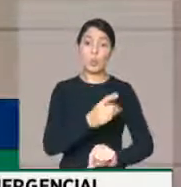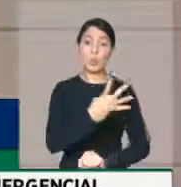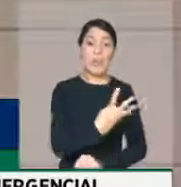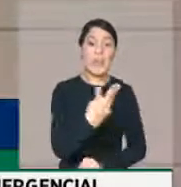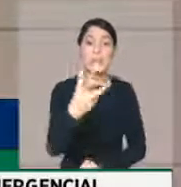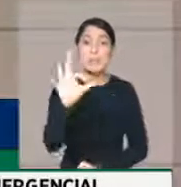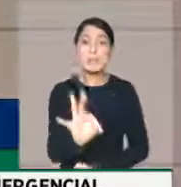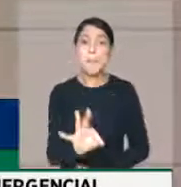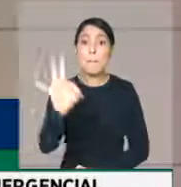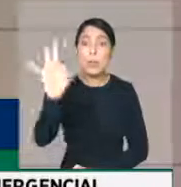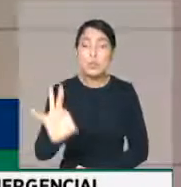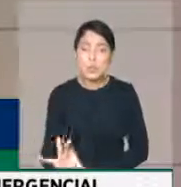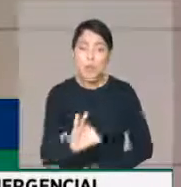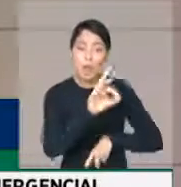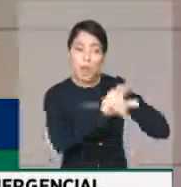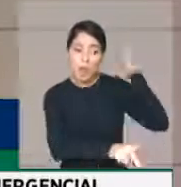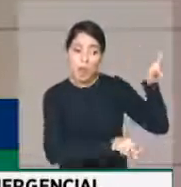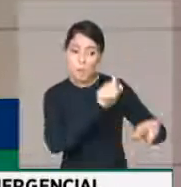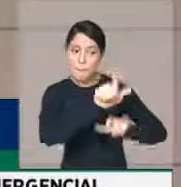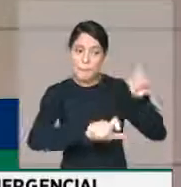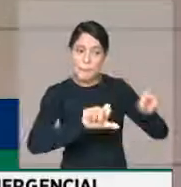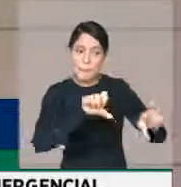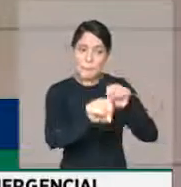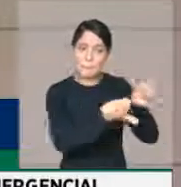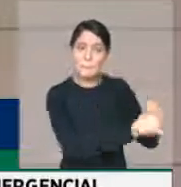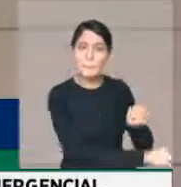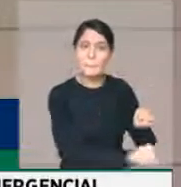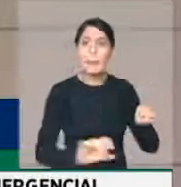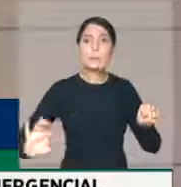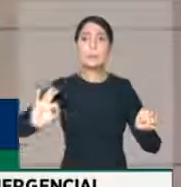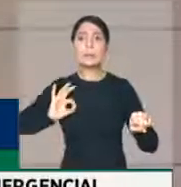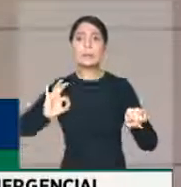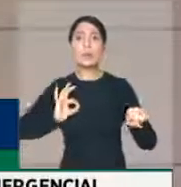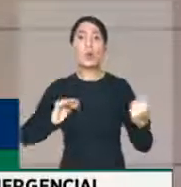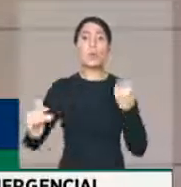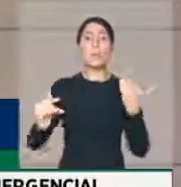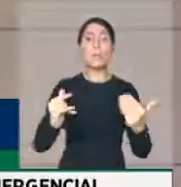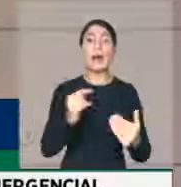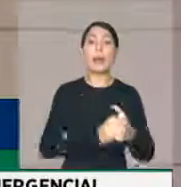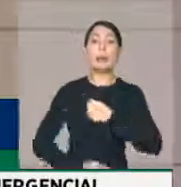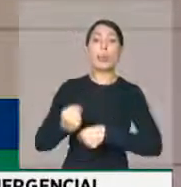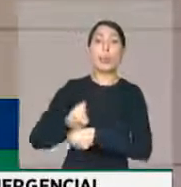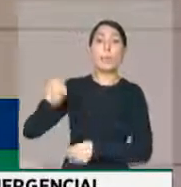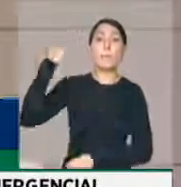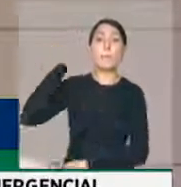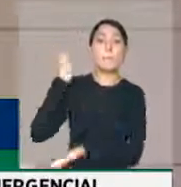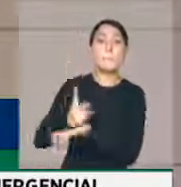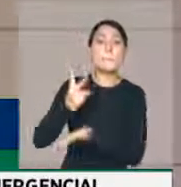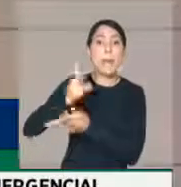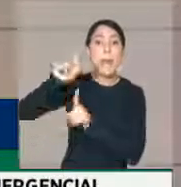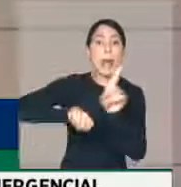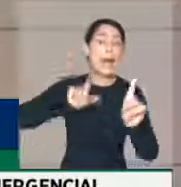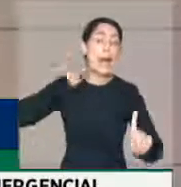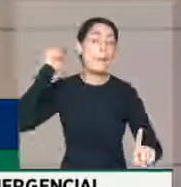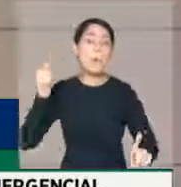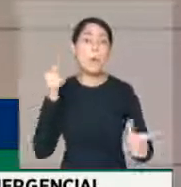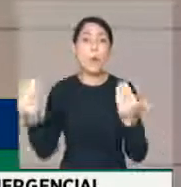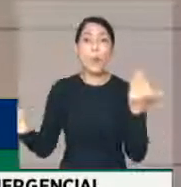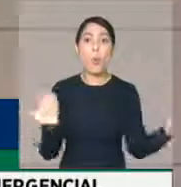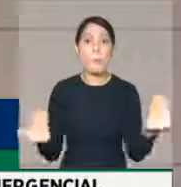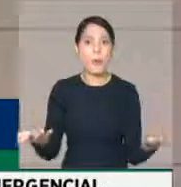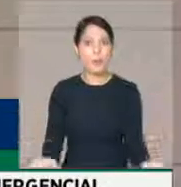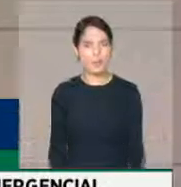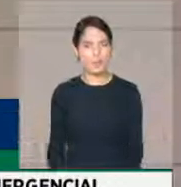a mais de mortes em confronto com a polícia do que em abril do ano passado. O que é assustador no momento em que as pessoas